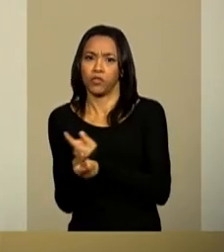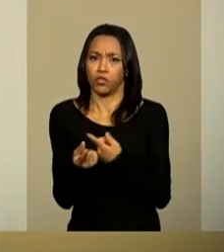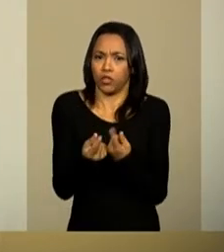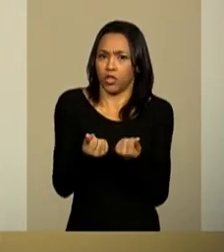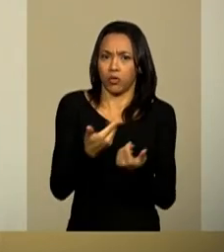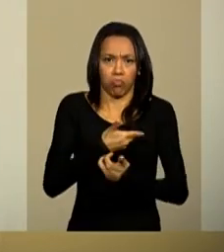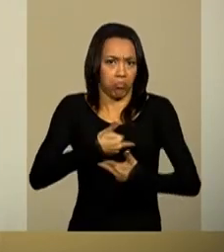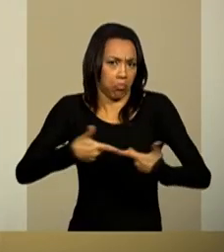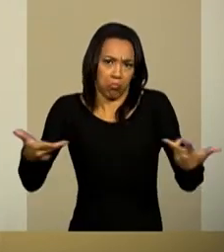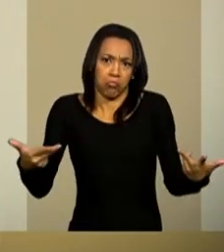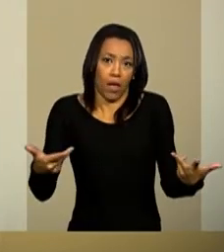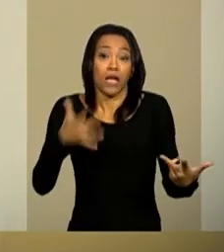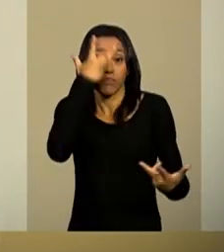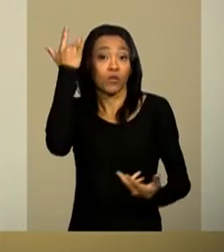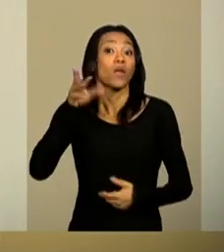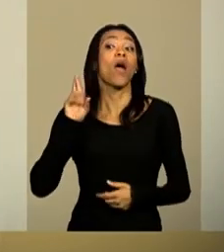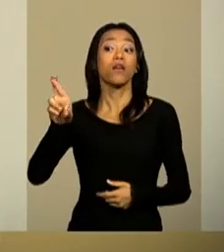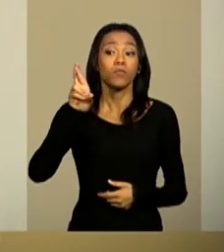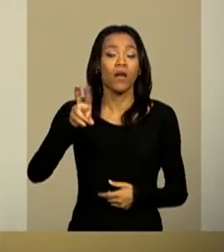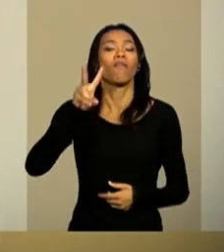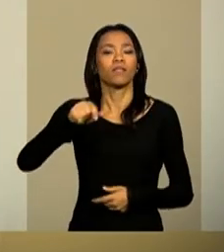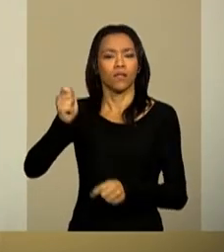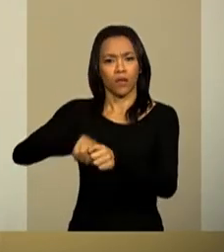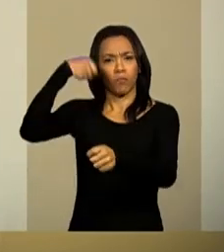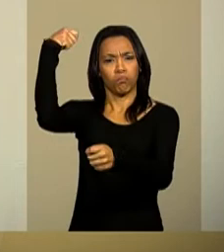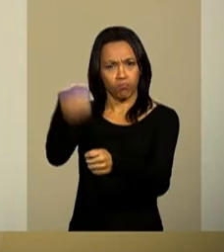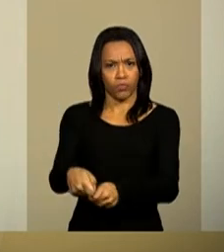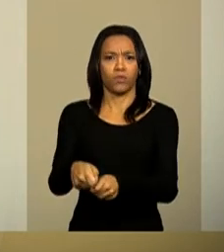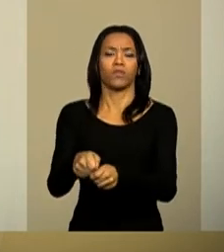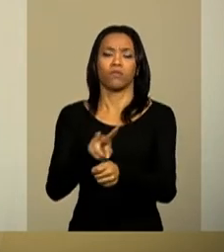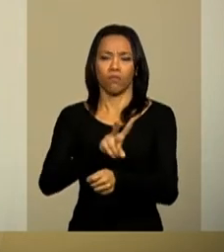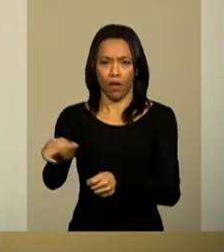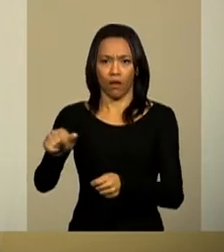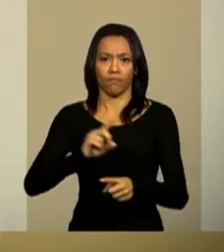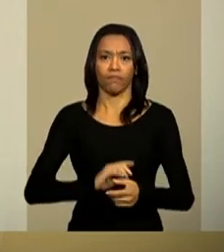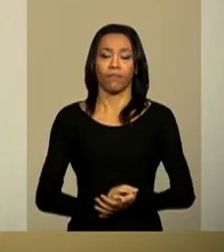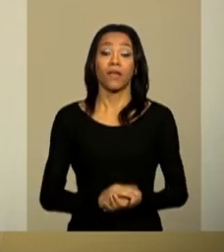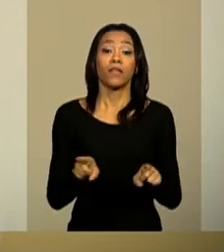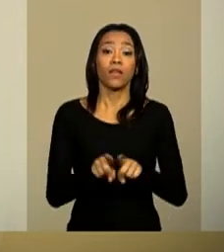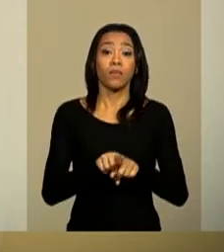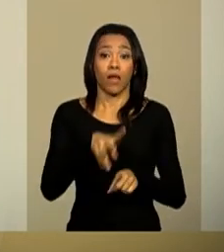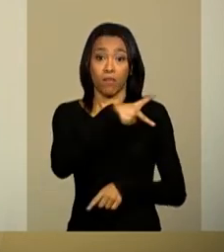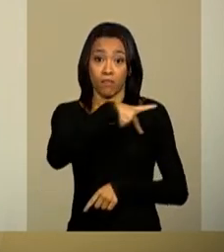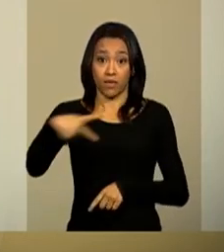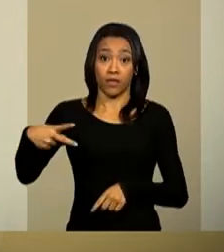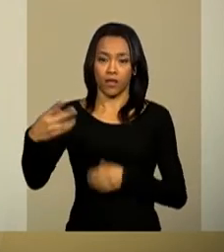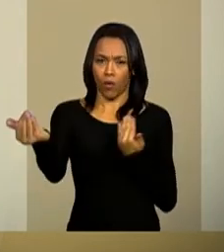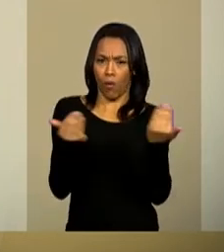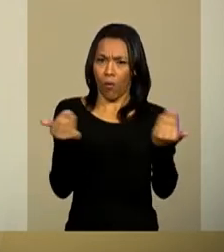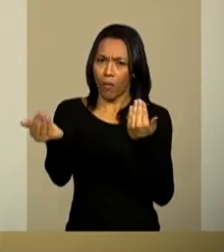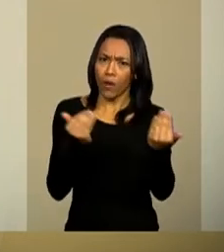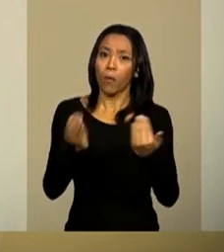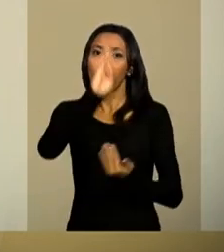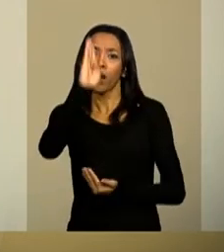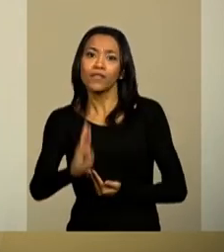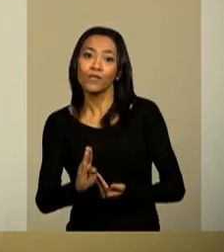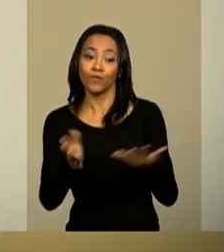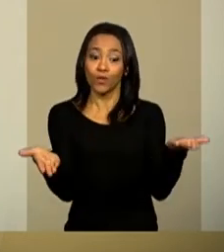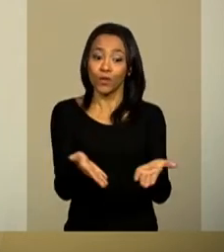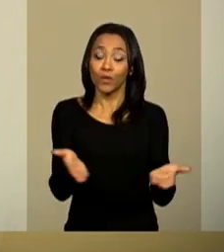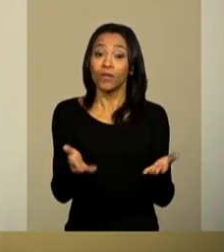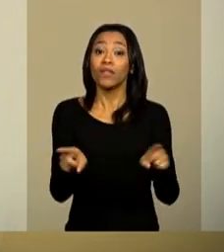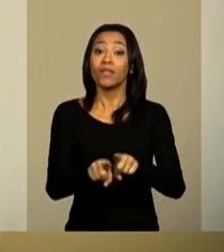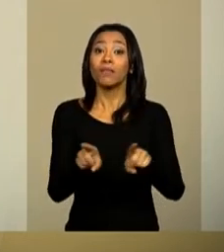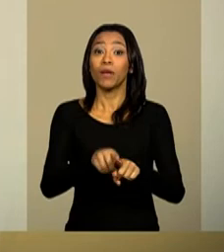os responsáveis serão punidos com o máximo rigor. A presidenta fez ainda comparações entre o Brasil de hoje e o